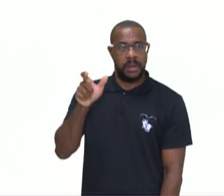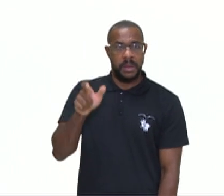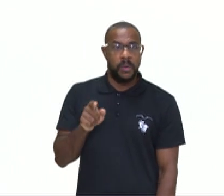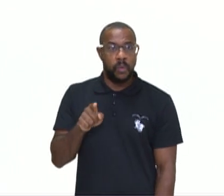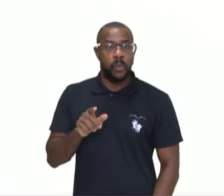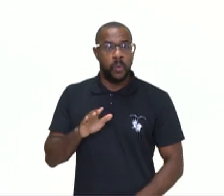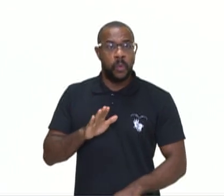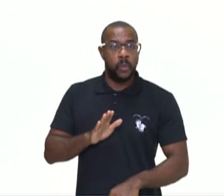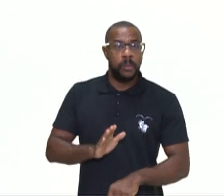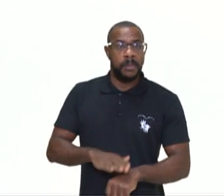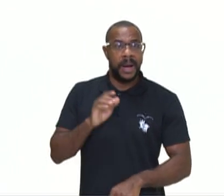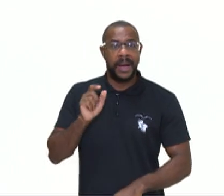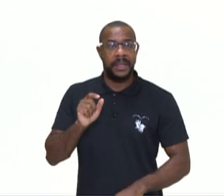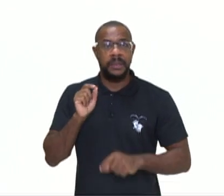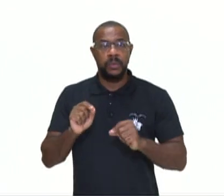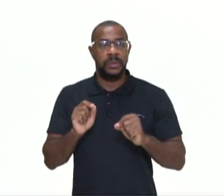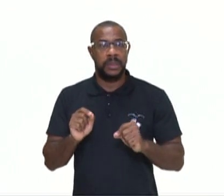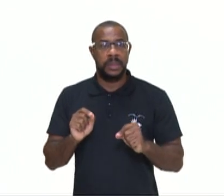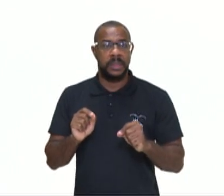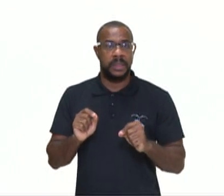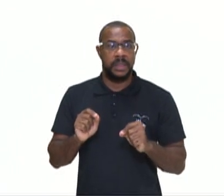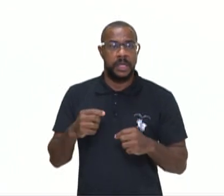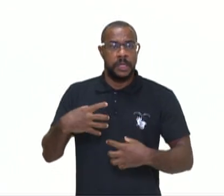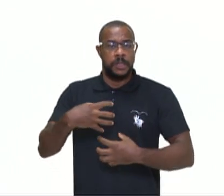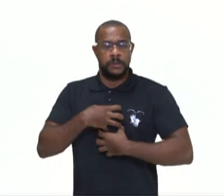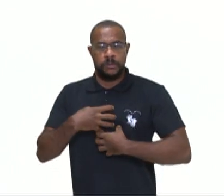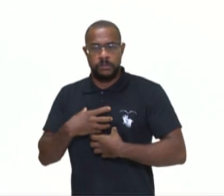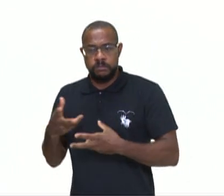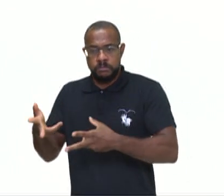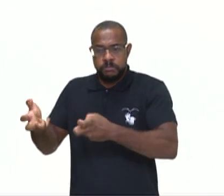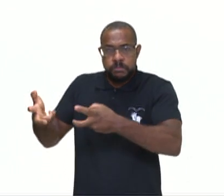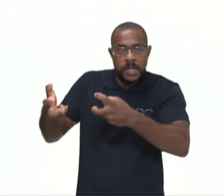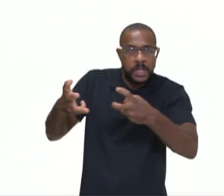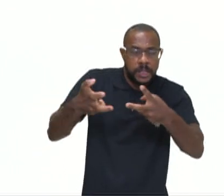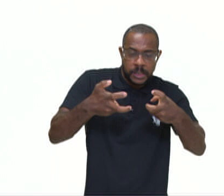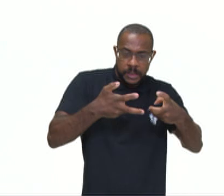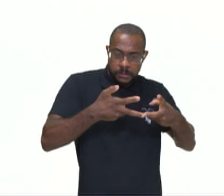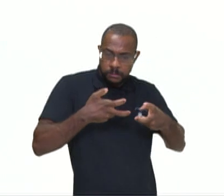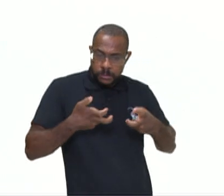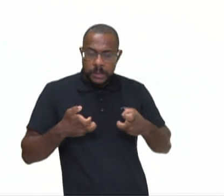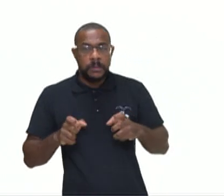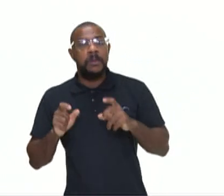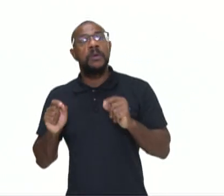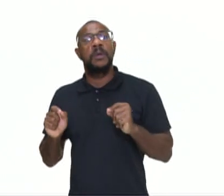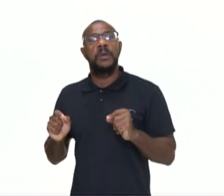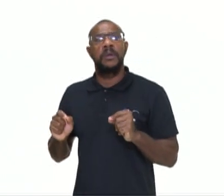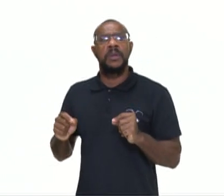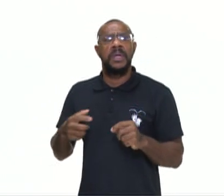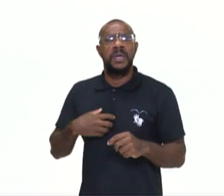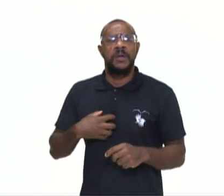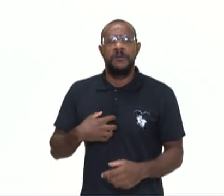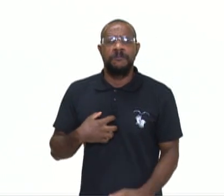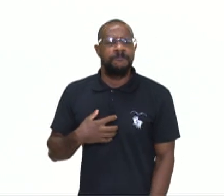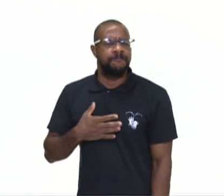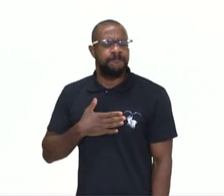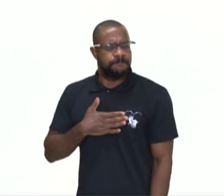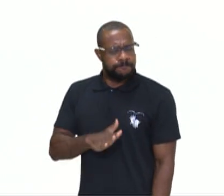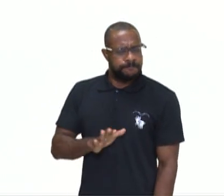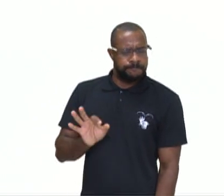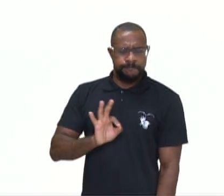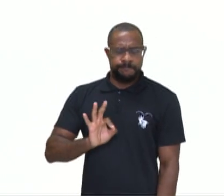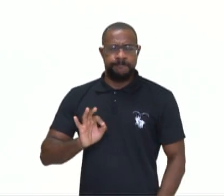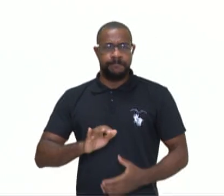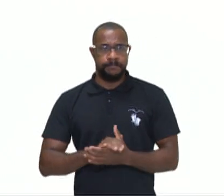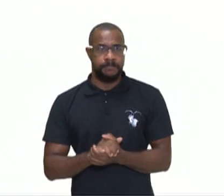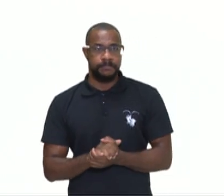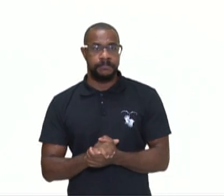mais, o vulto ferrenho alteia, e em jato espelhe o amargo insulto que tem